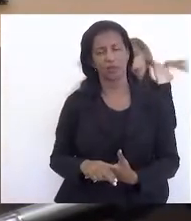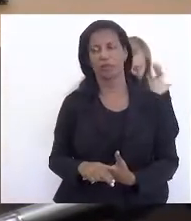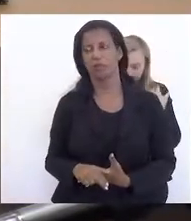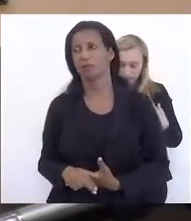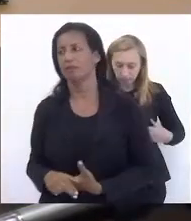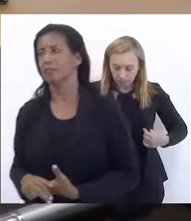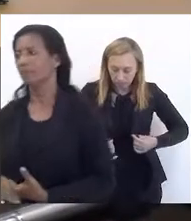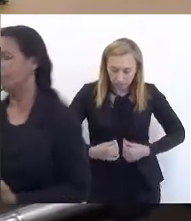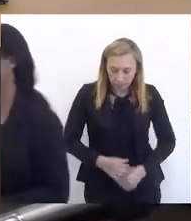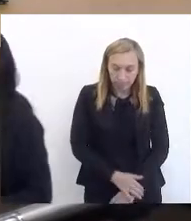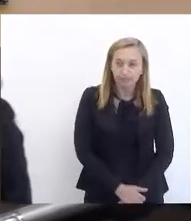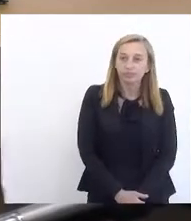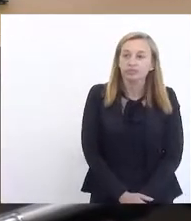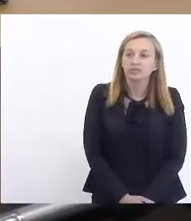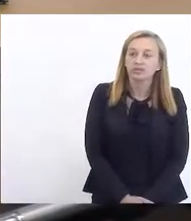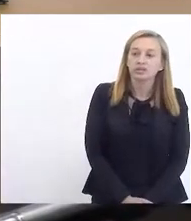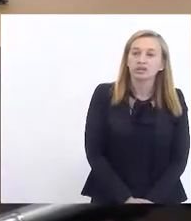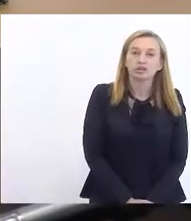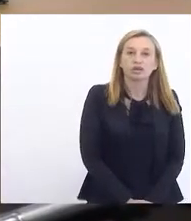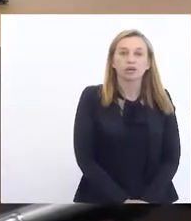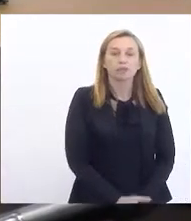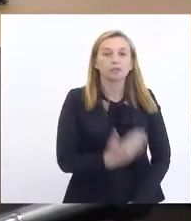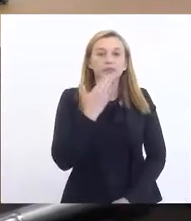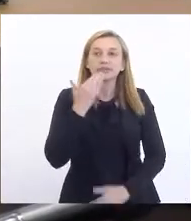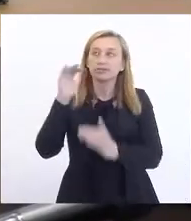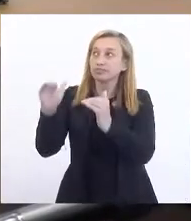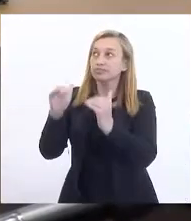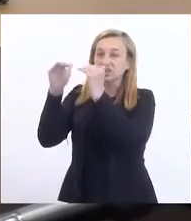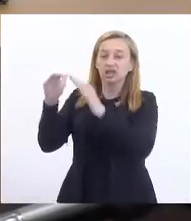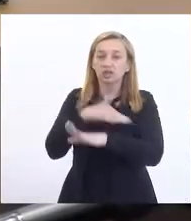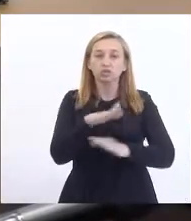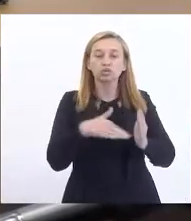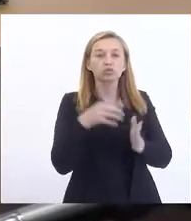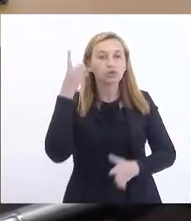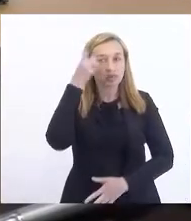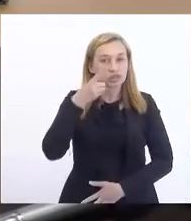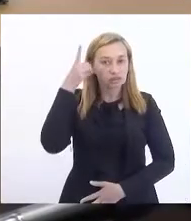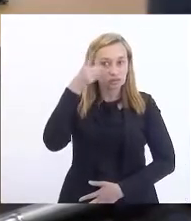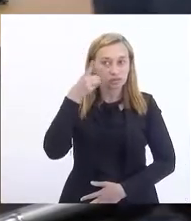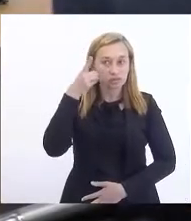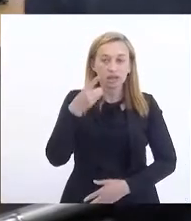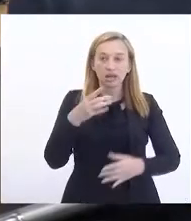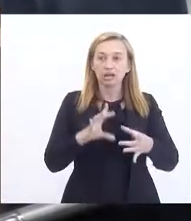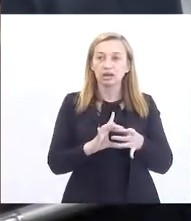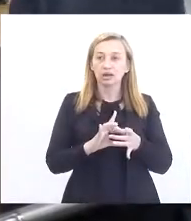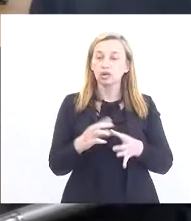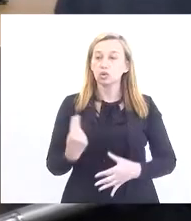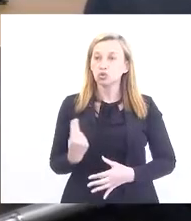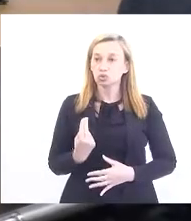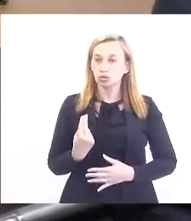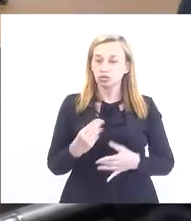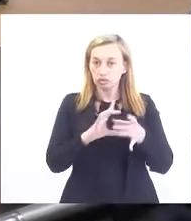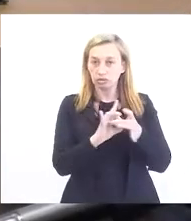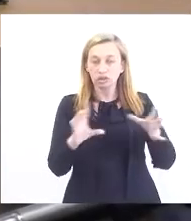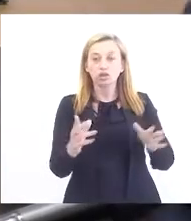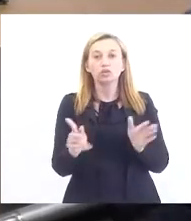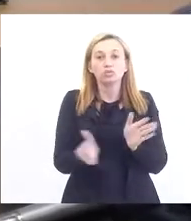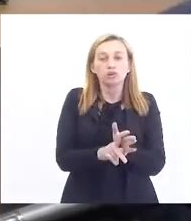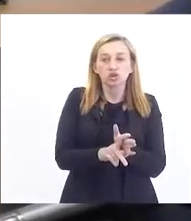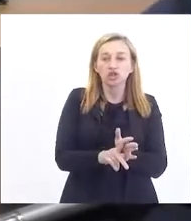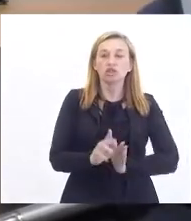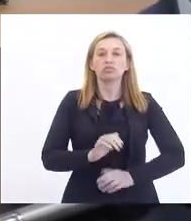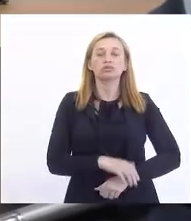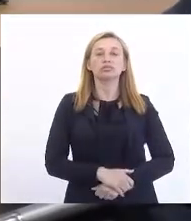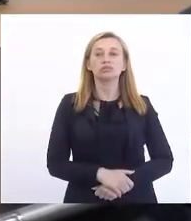submeter aí a vossa excelência e a todos os deputados e deputadas a abertura de coautoria do projeto que